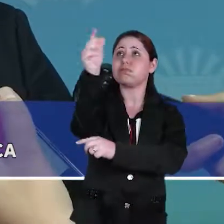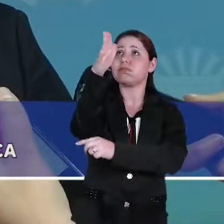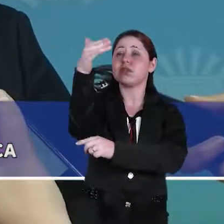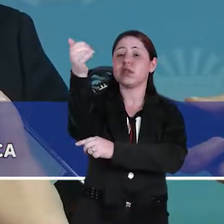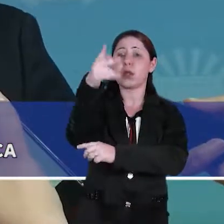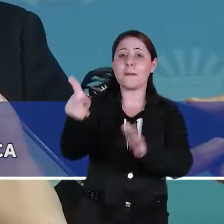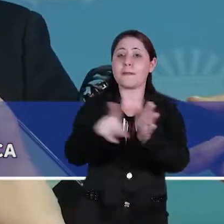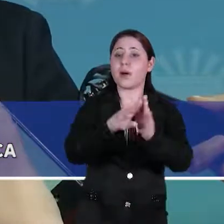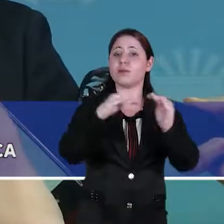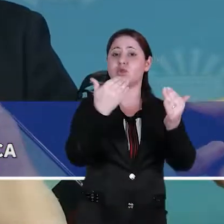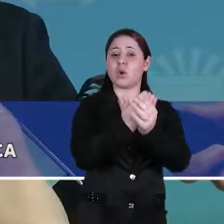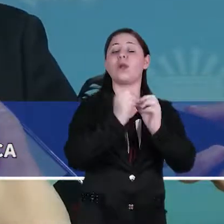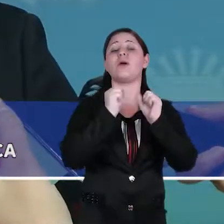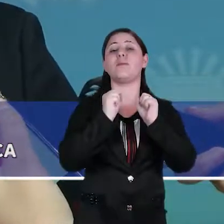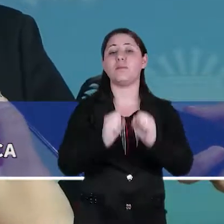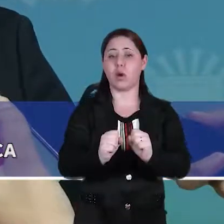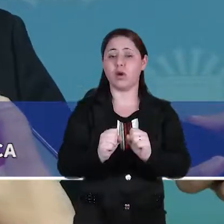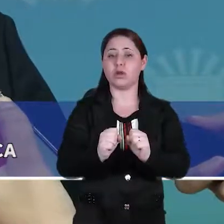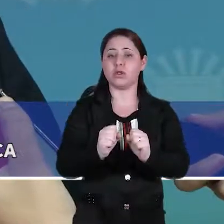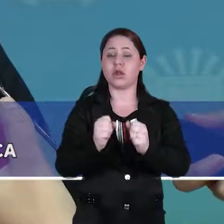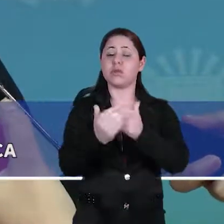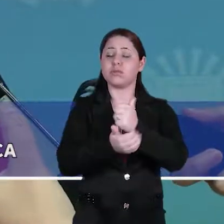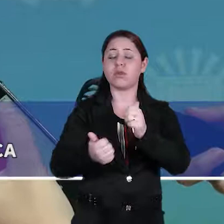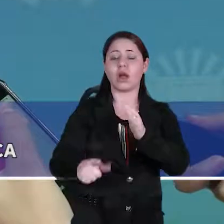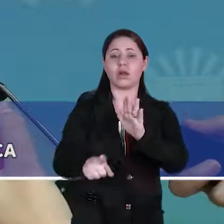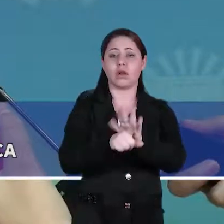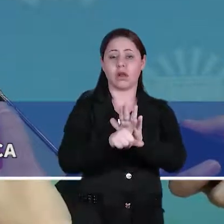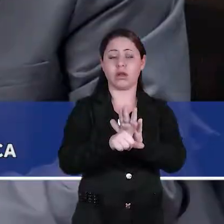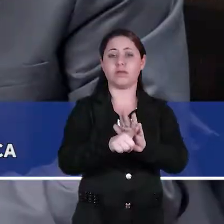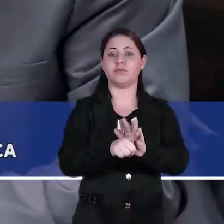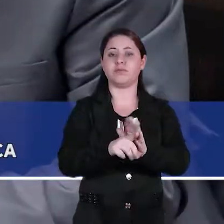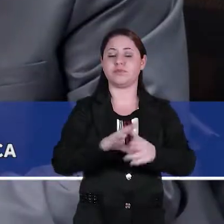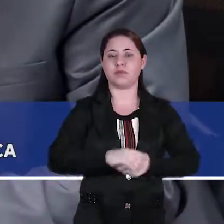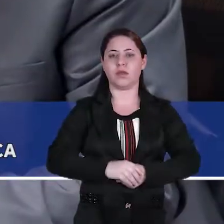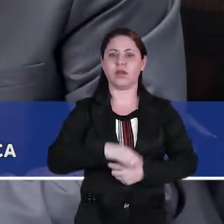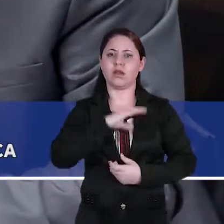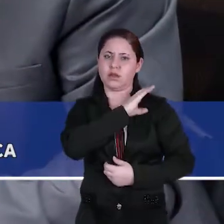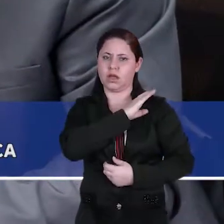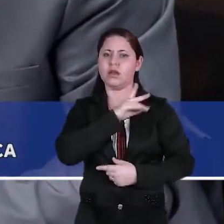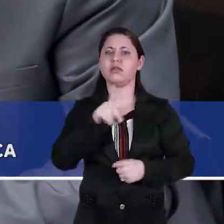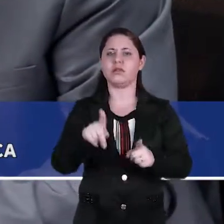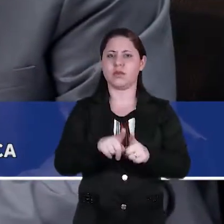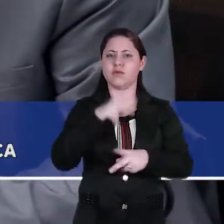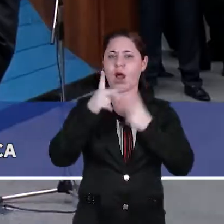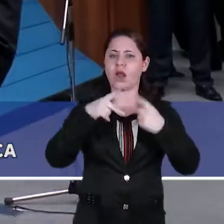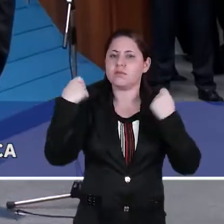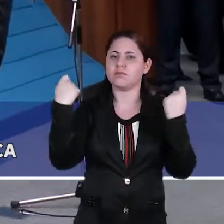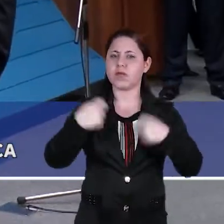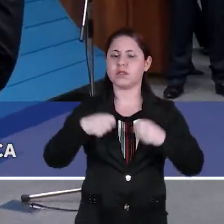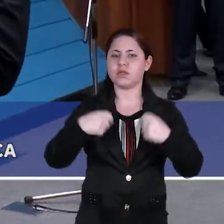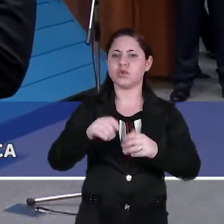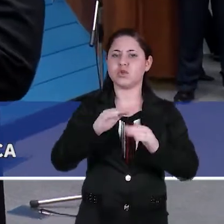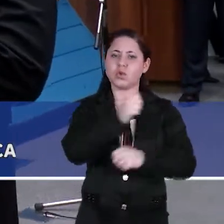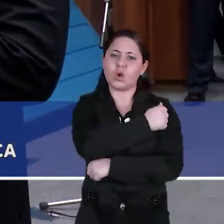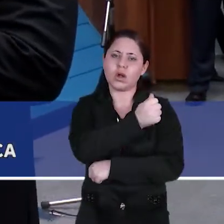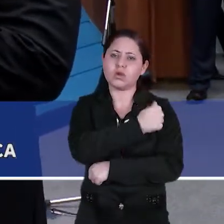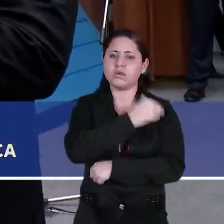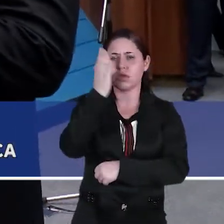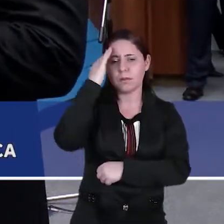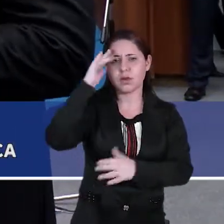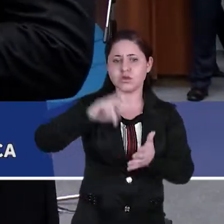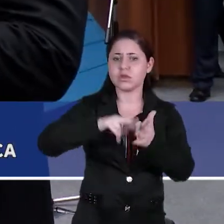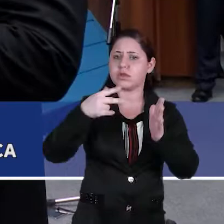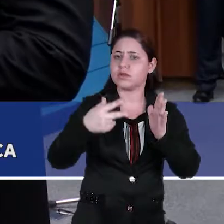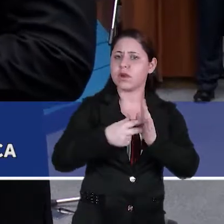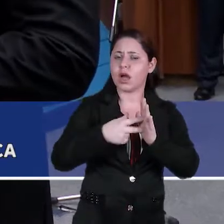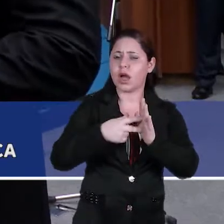hasteamento da bandeira na sua escola, poderá ser feito com o amparo dessa lei. Contar reforçou ainda ser necessário que os estudantes saibam o significado